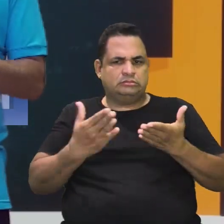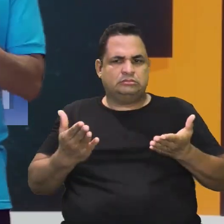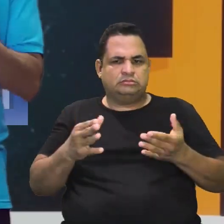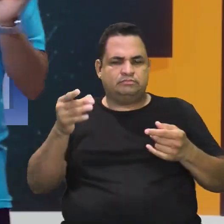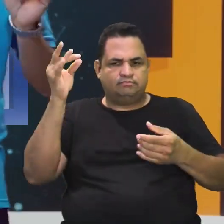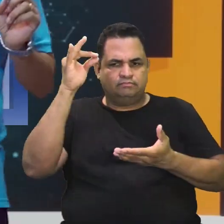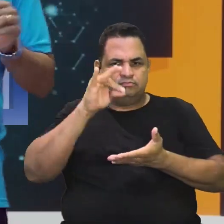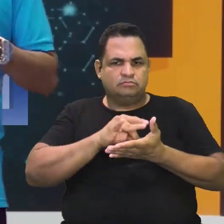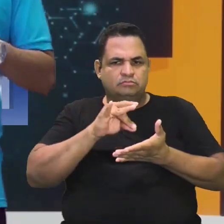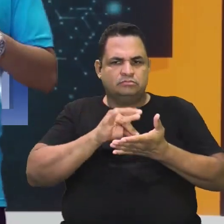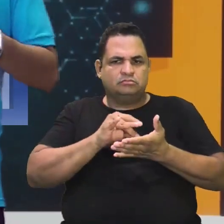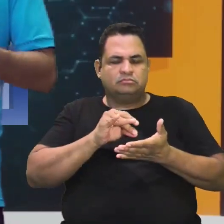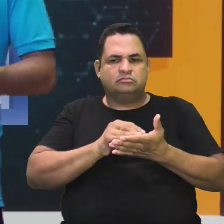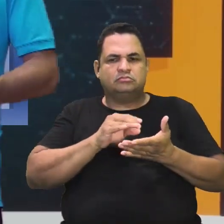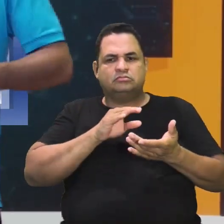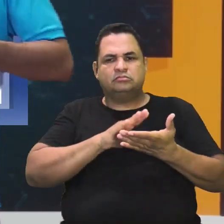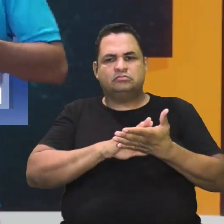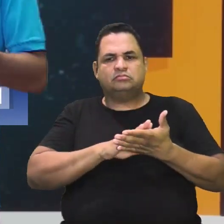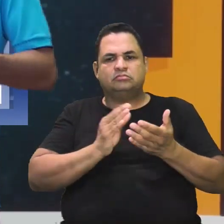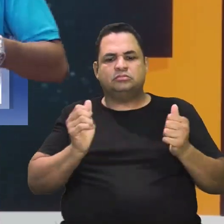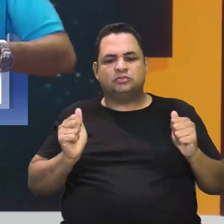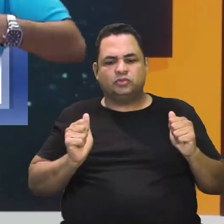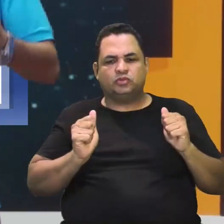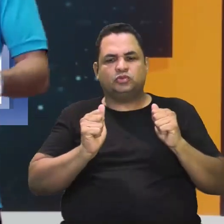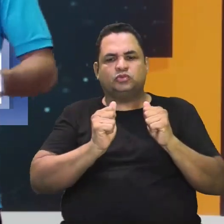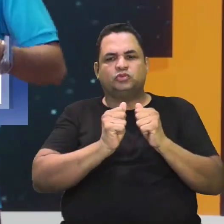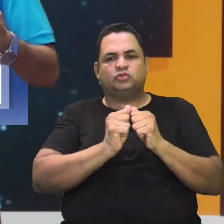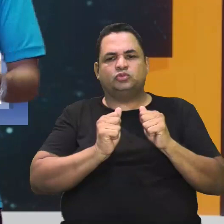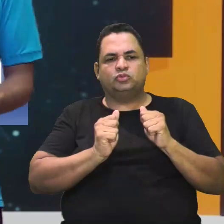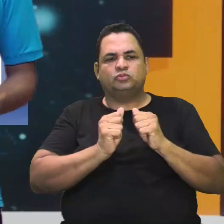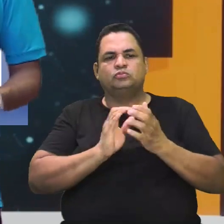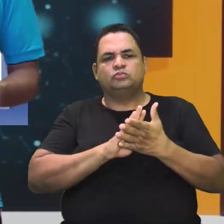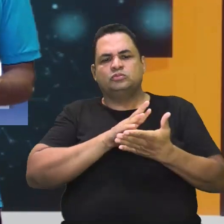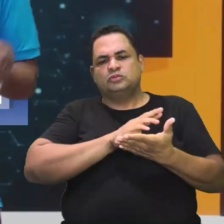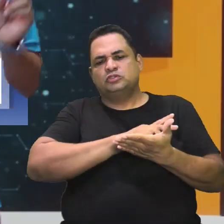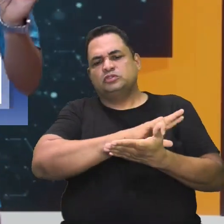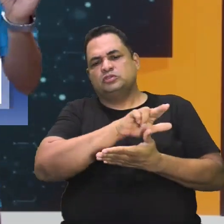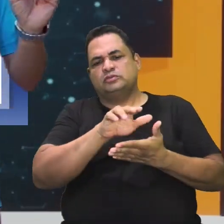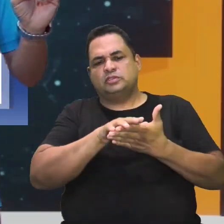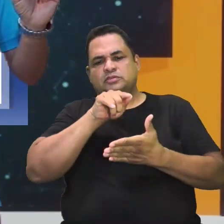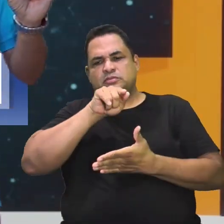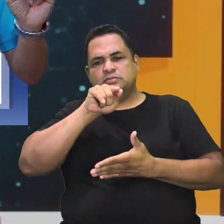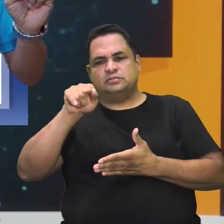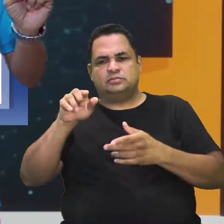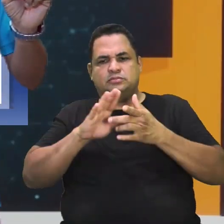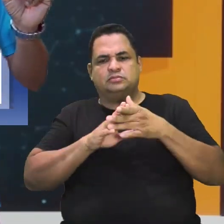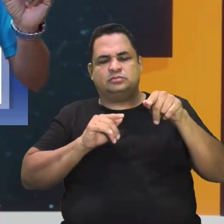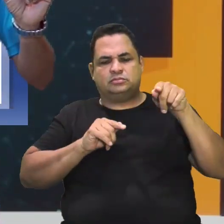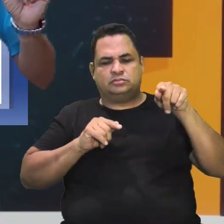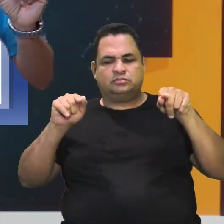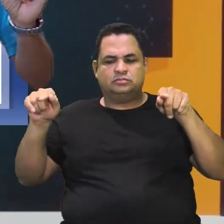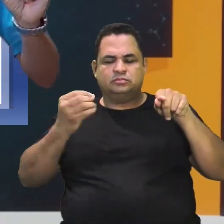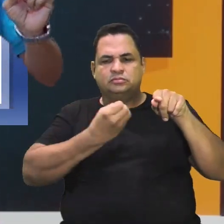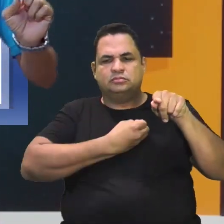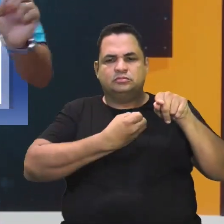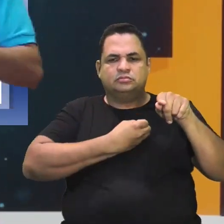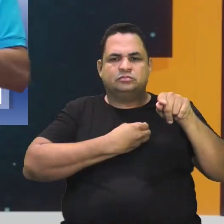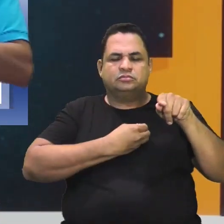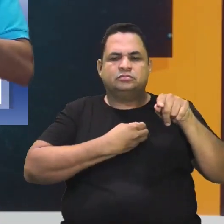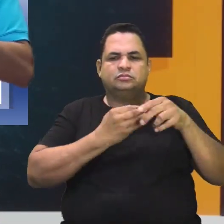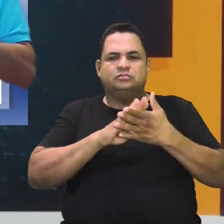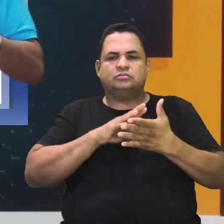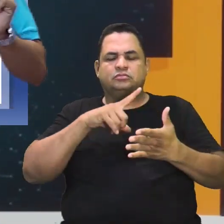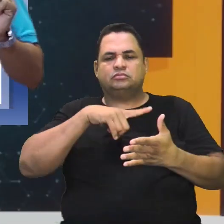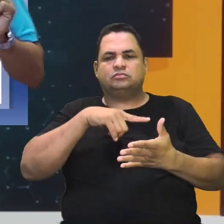que realmente reta é um conjunto de infinitos pontos. Entre dois números reais,